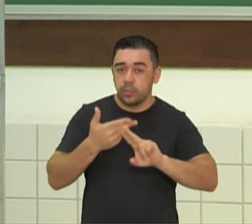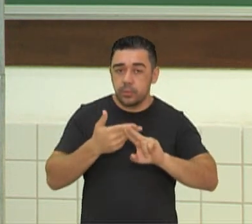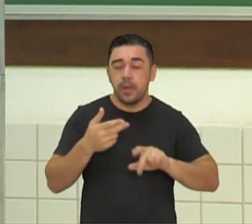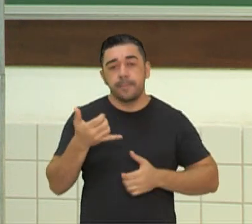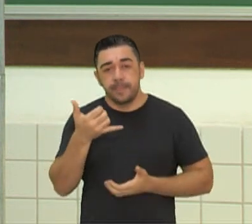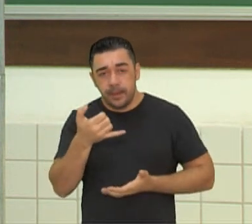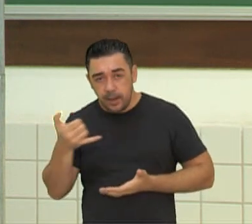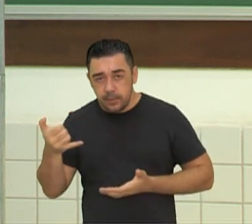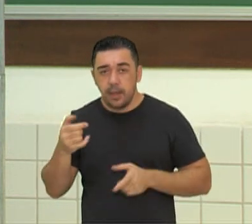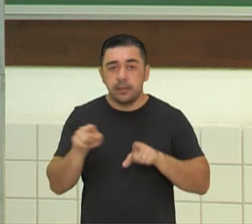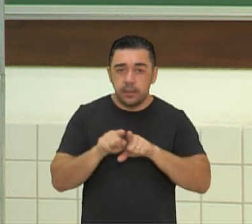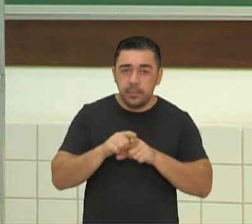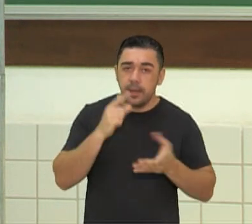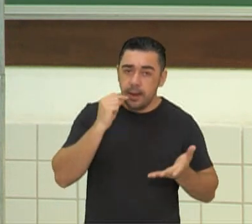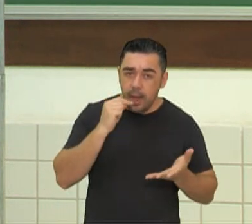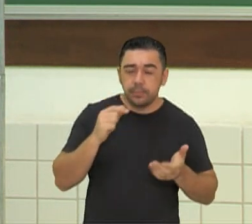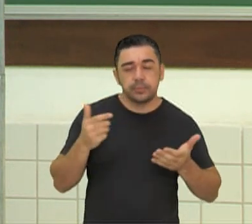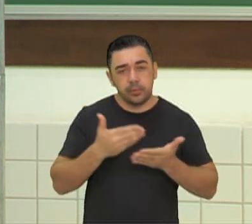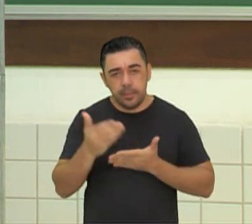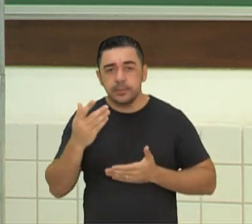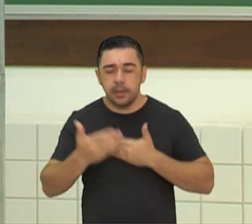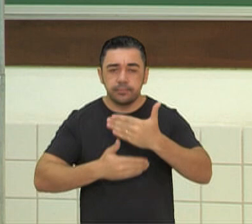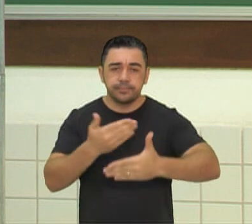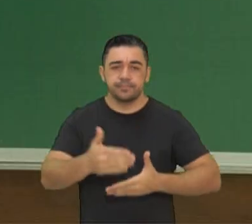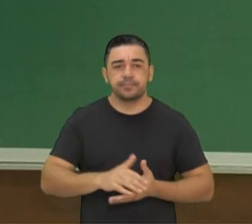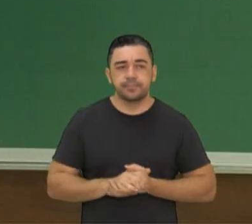todas destampadas e vamos lá começar.